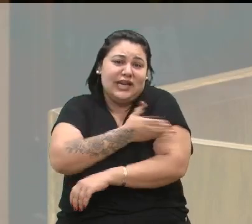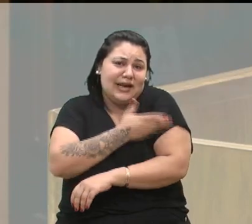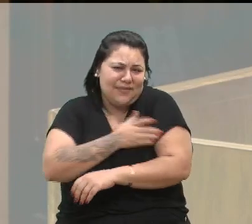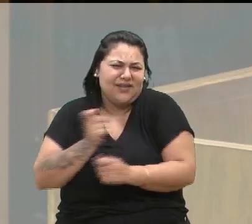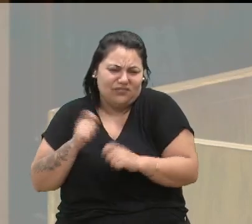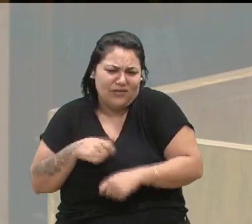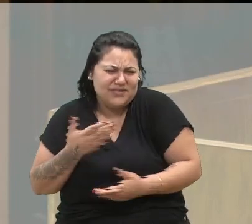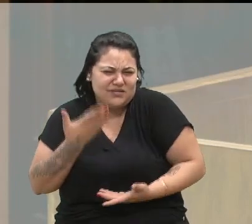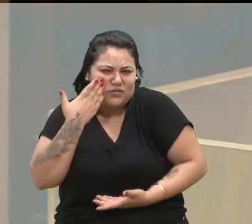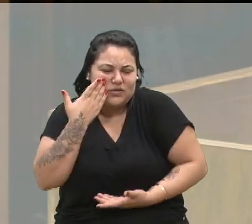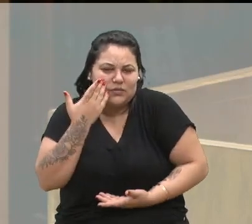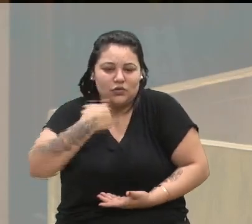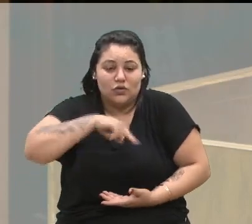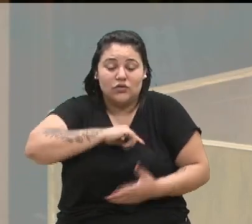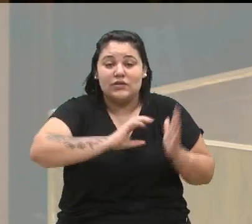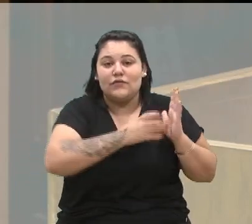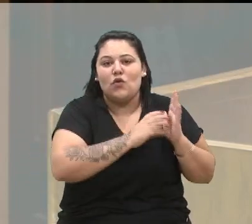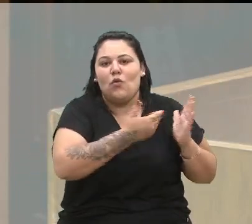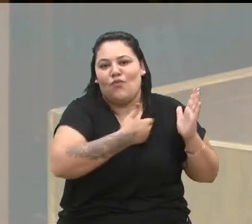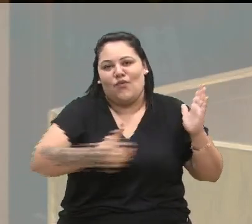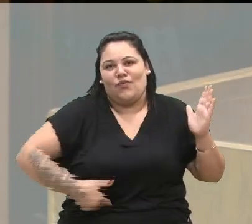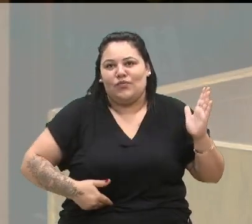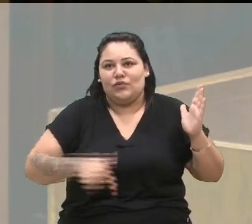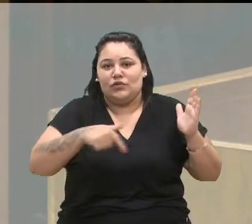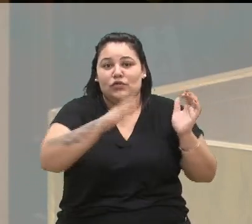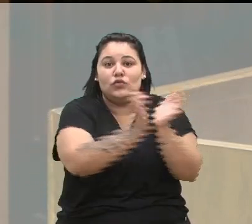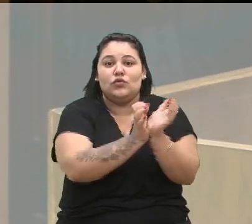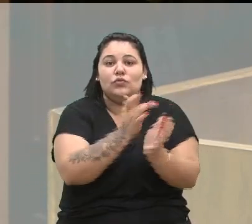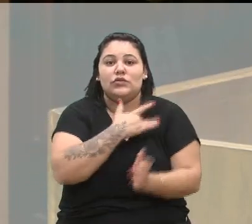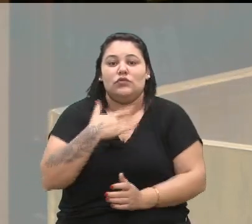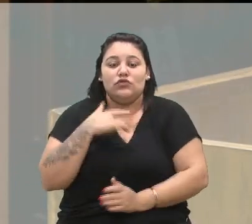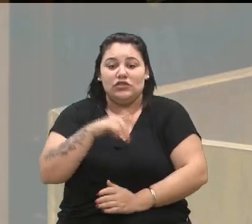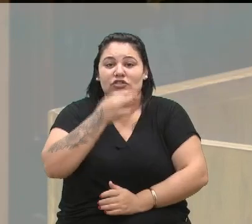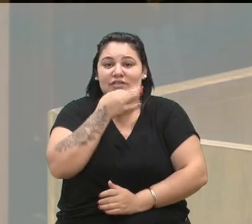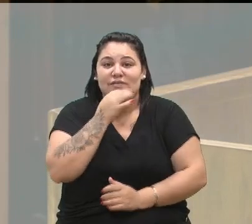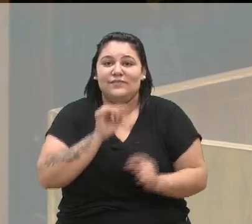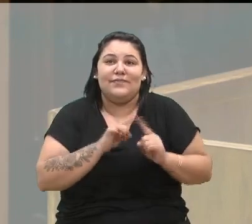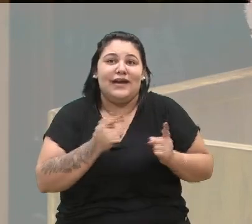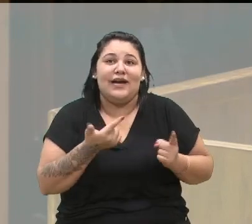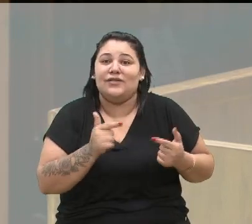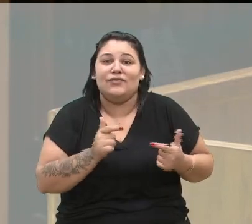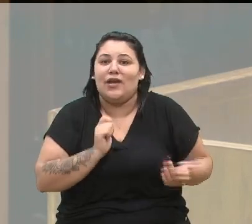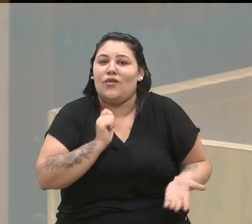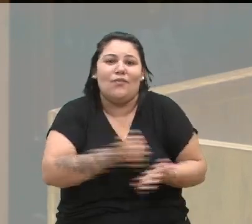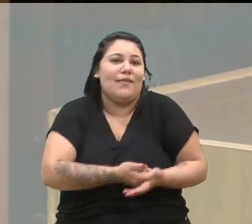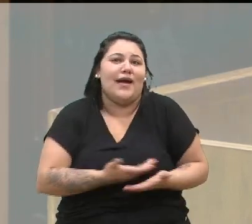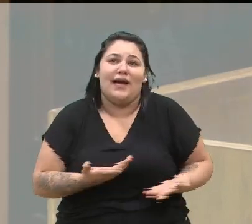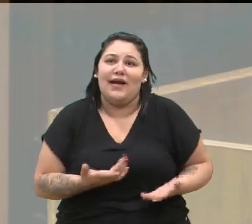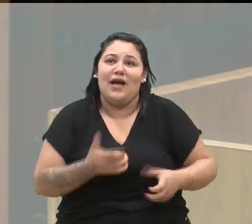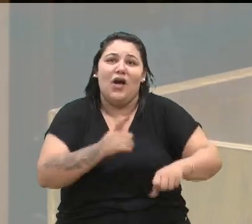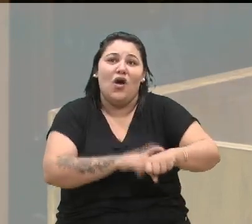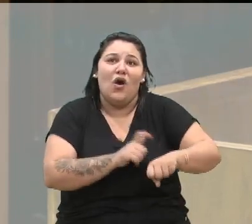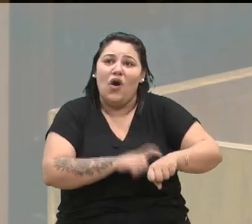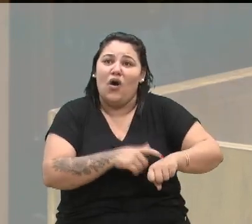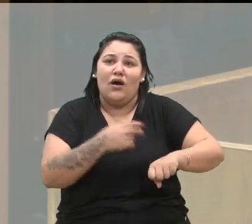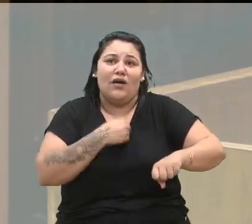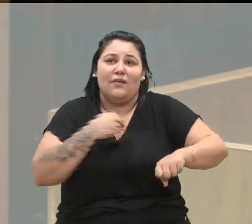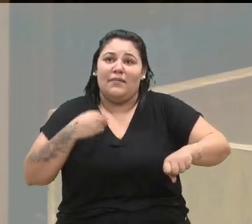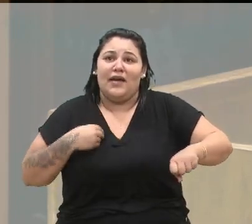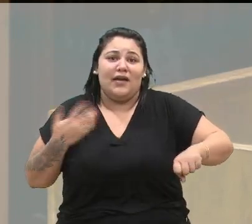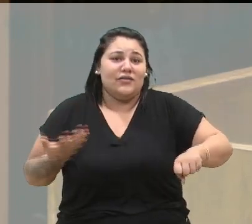funcionários, servidores públicos, né, da rede de saúde aqui de Caxias do Sul, mas que nós não teríamos como pagar a hora dela, né, como,